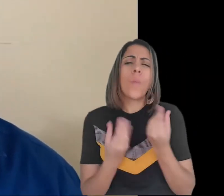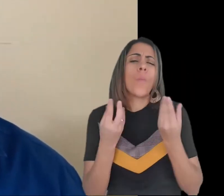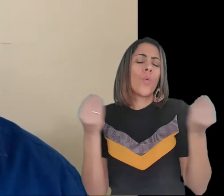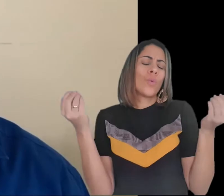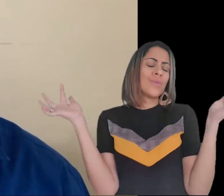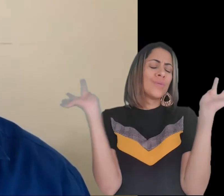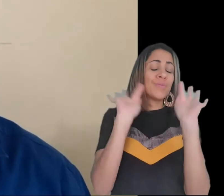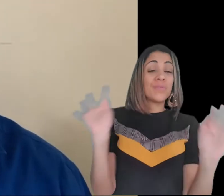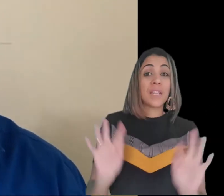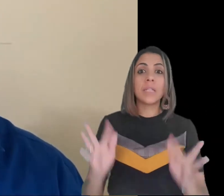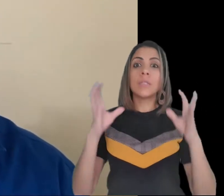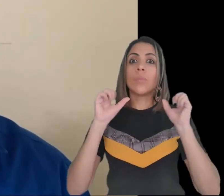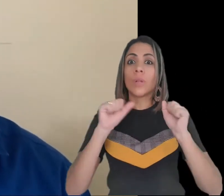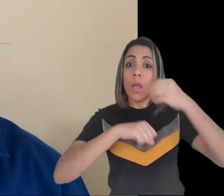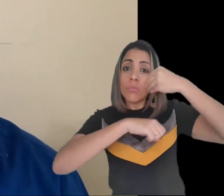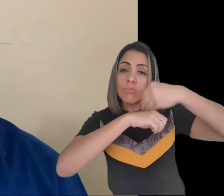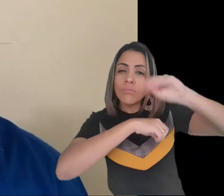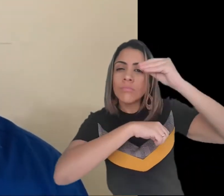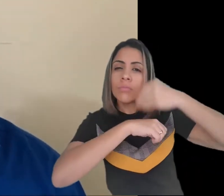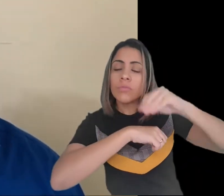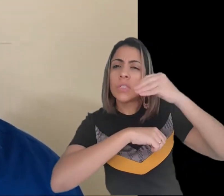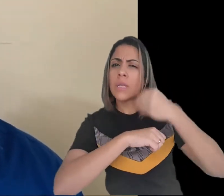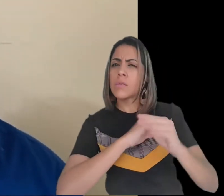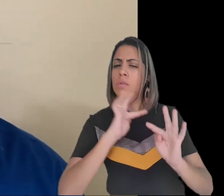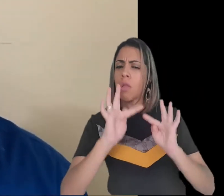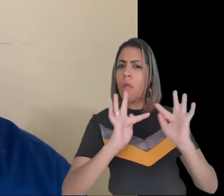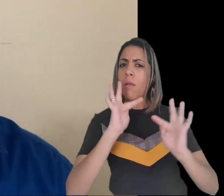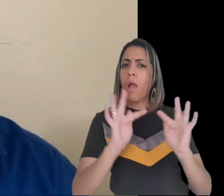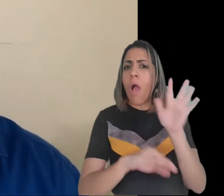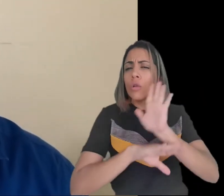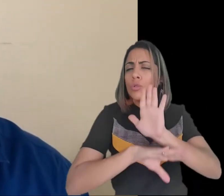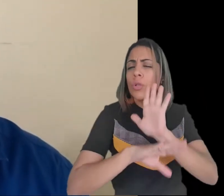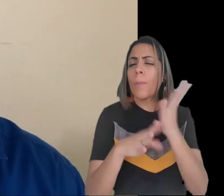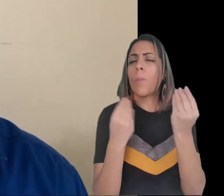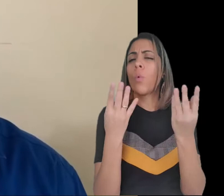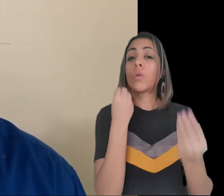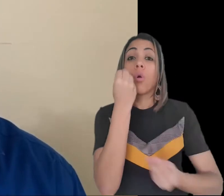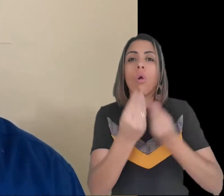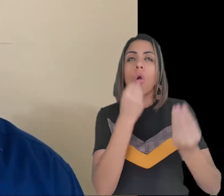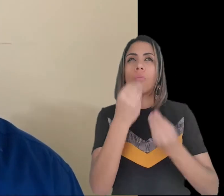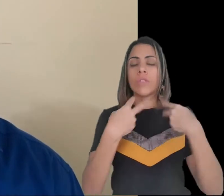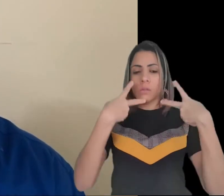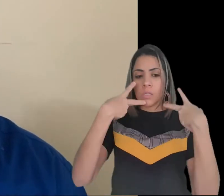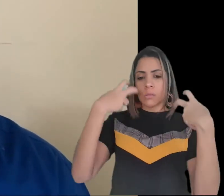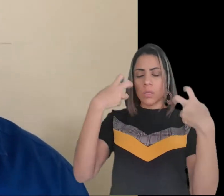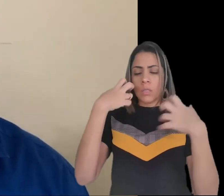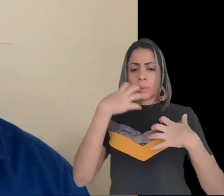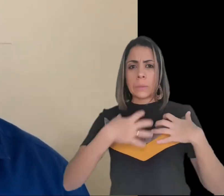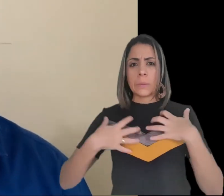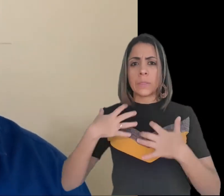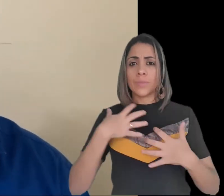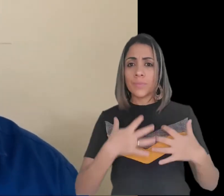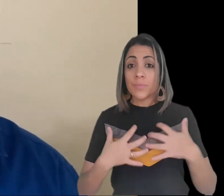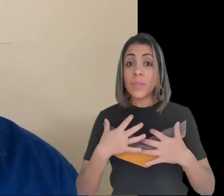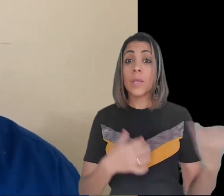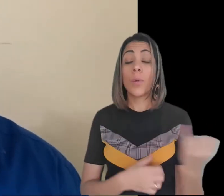com vocês agora algumas ferramentas e algumas técnicas que vão te ajudar muito no gerenciamento das emoções. O